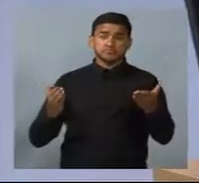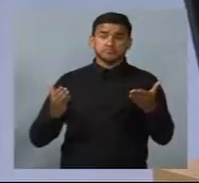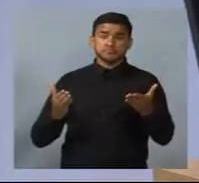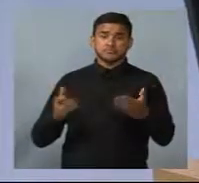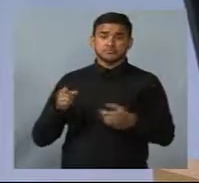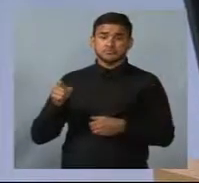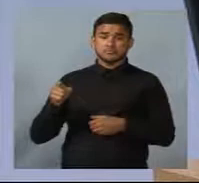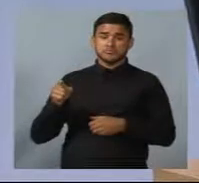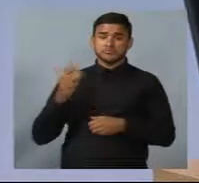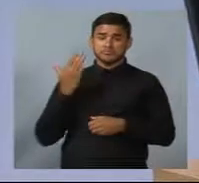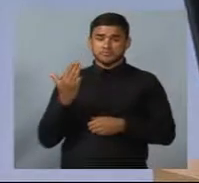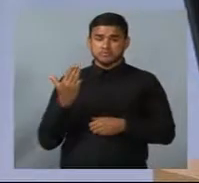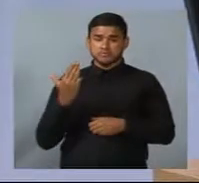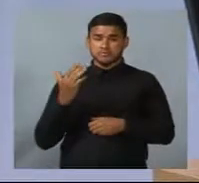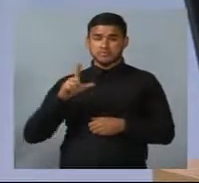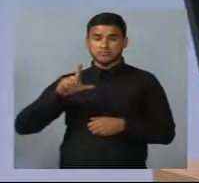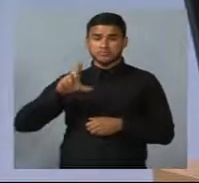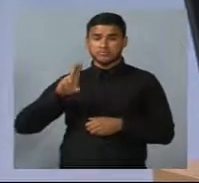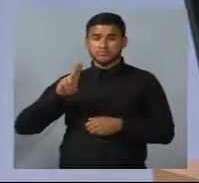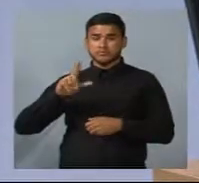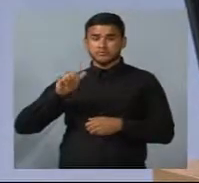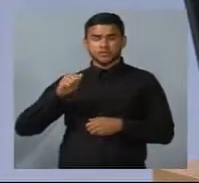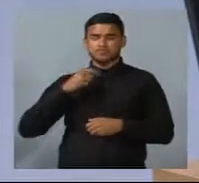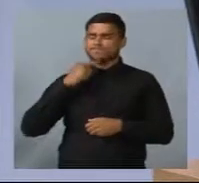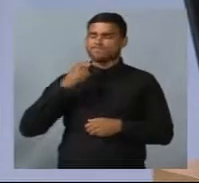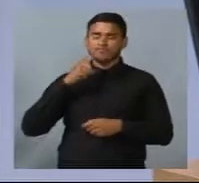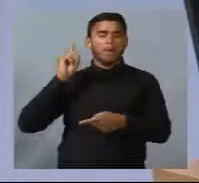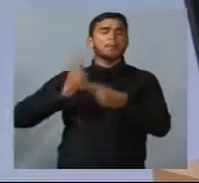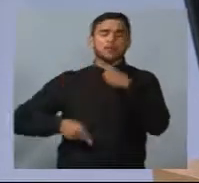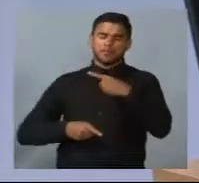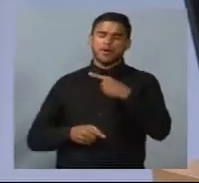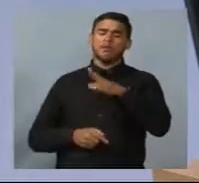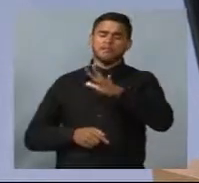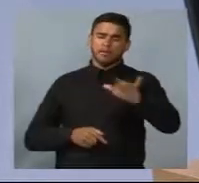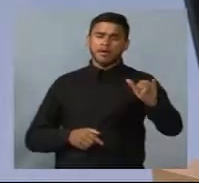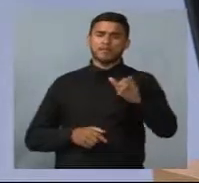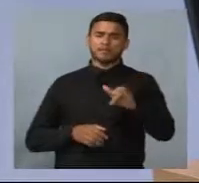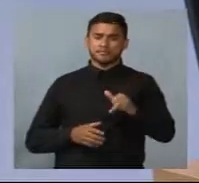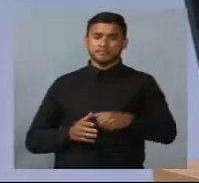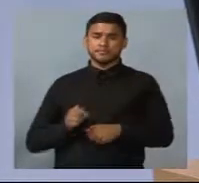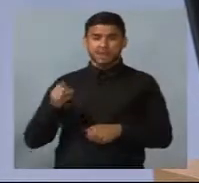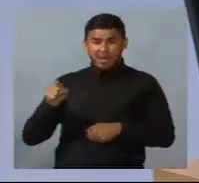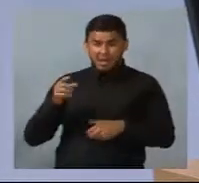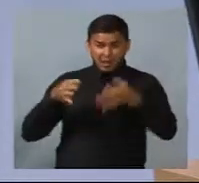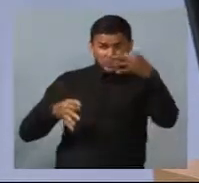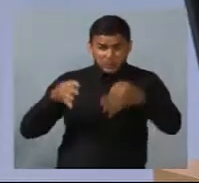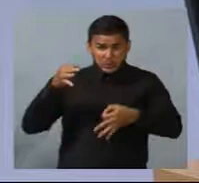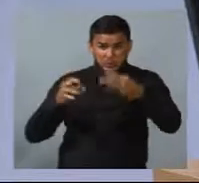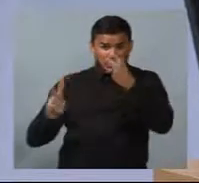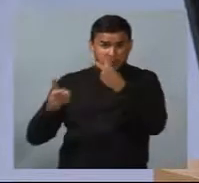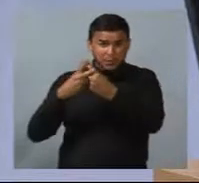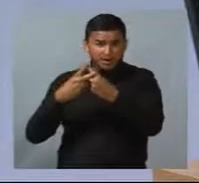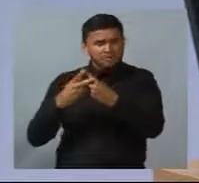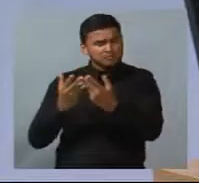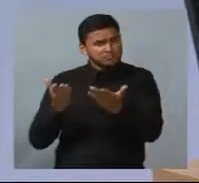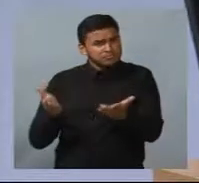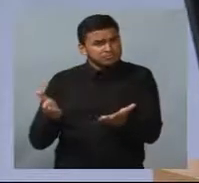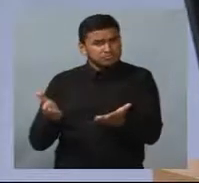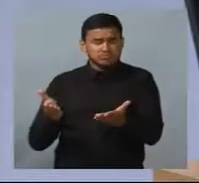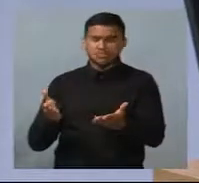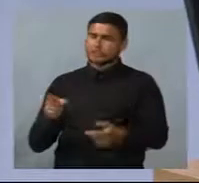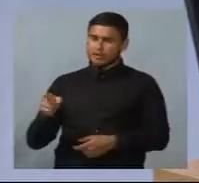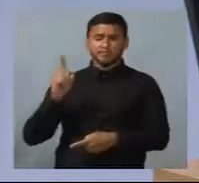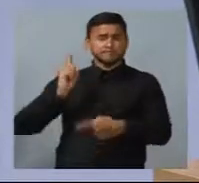candidato, ele é pelo menos é o desejo pré-candidato, do esquema que está aí, eu acho que